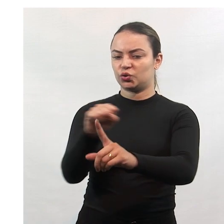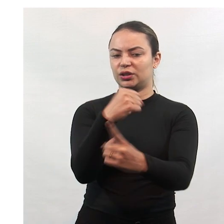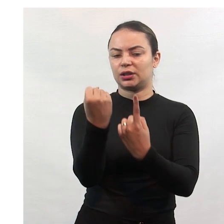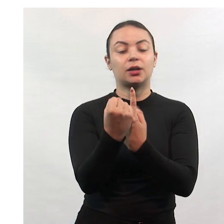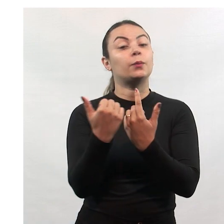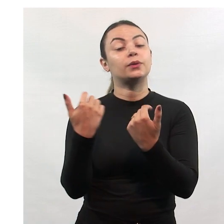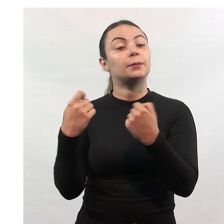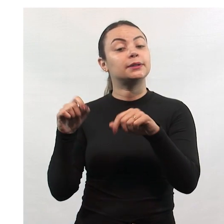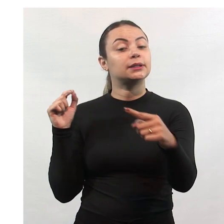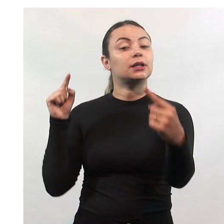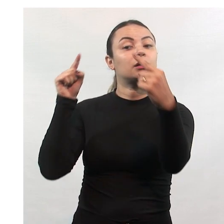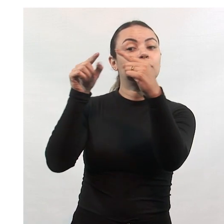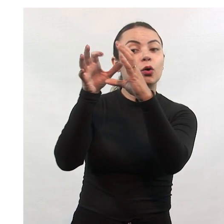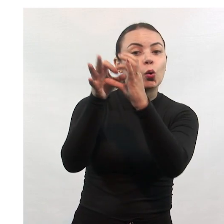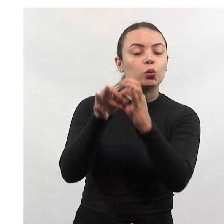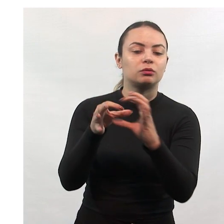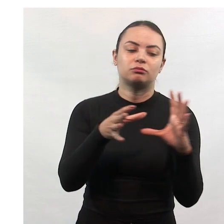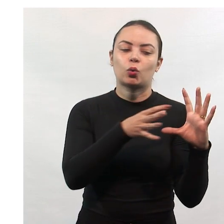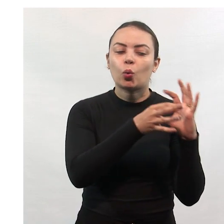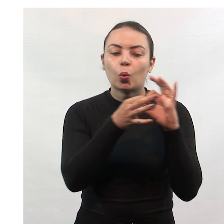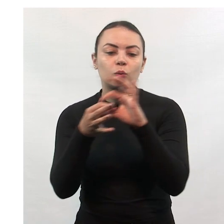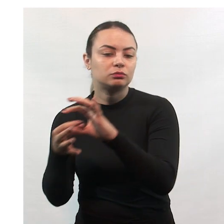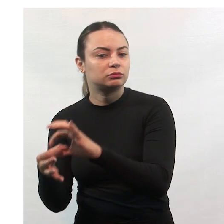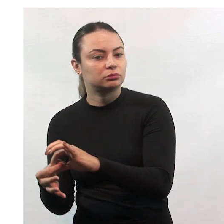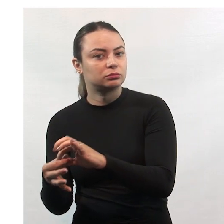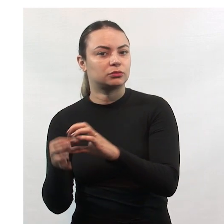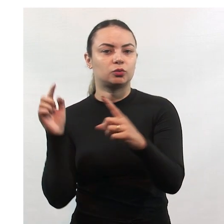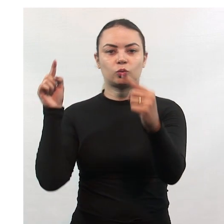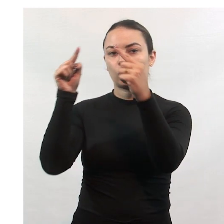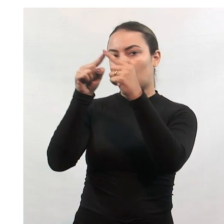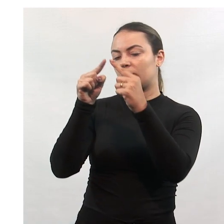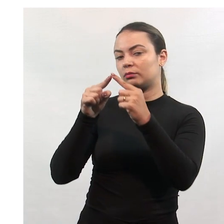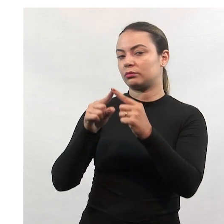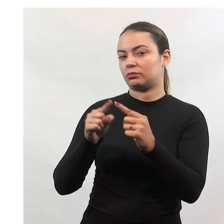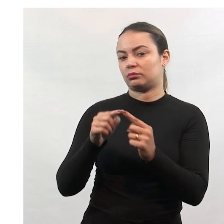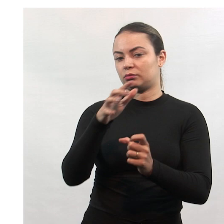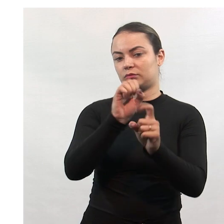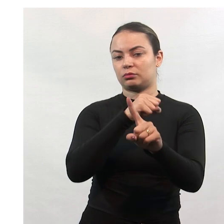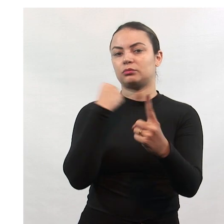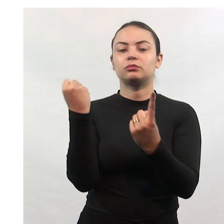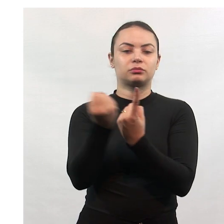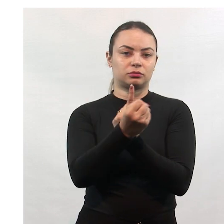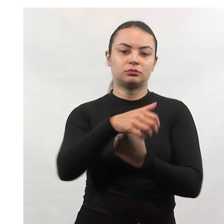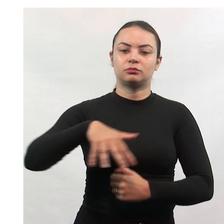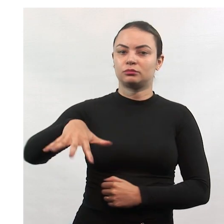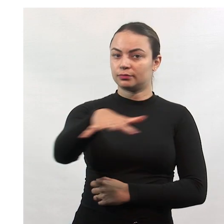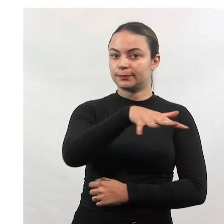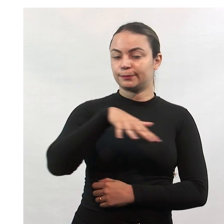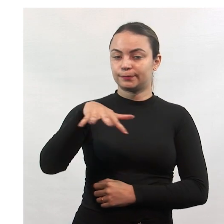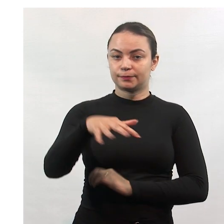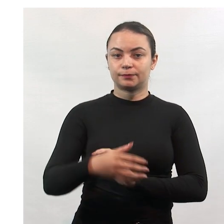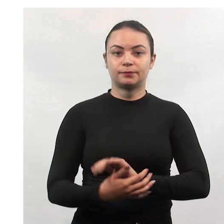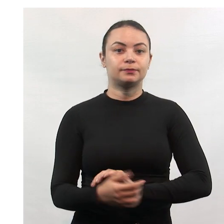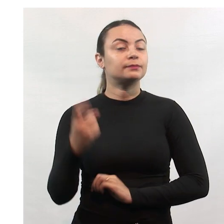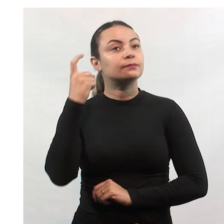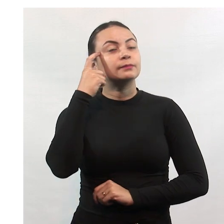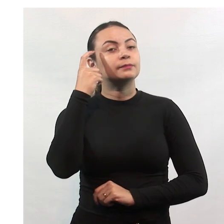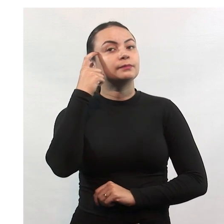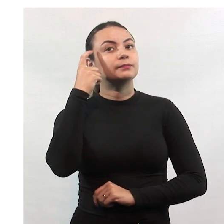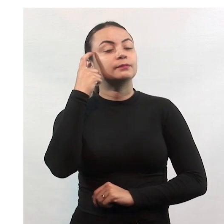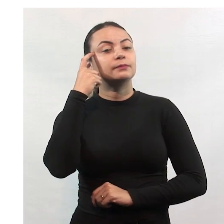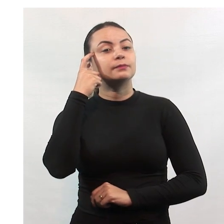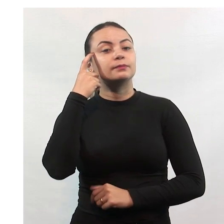baseada numa realidade da vida social organizacional. Deve-se pensar na possibilidade de